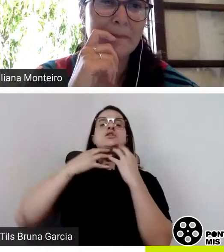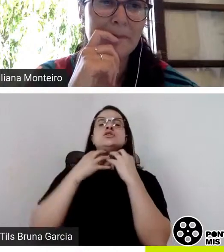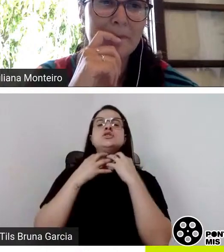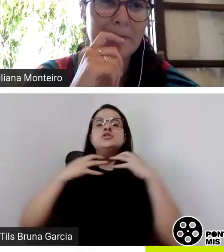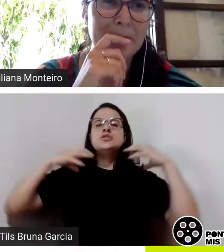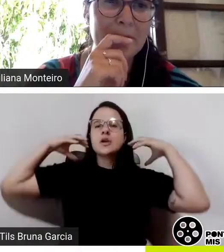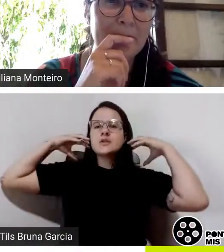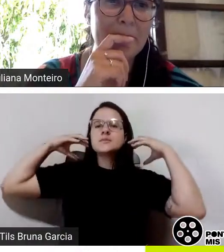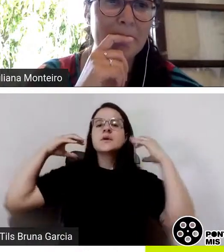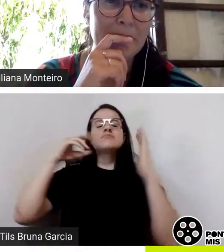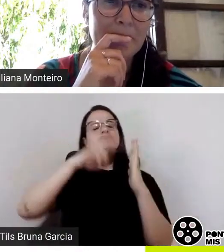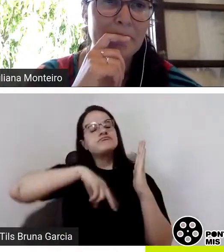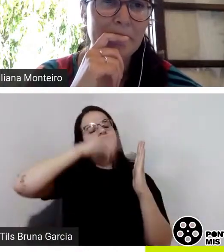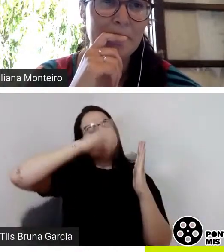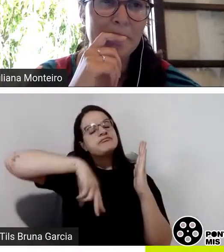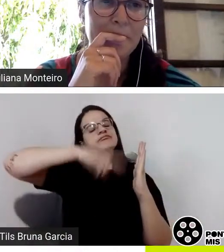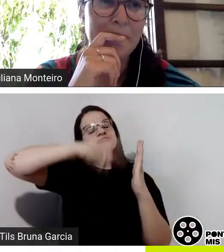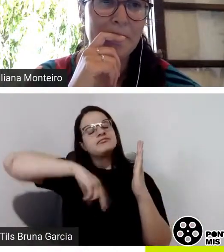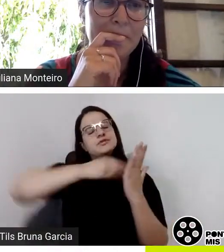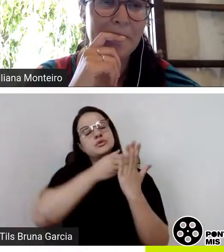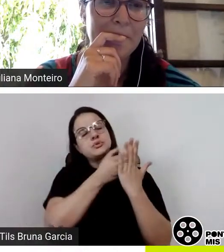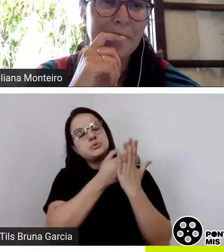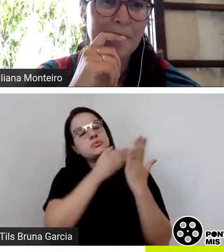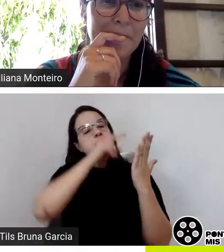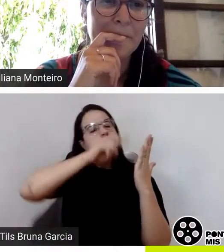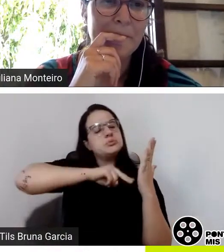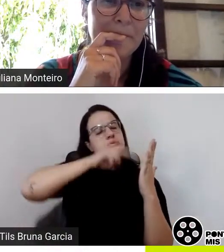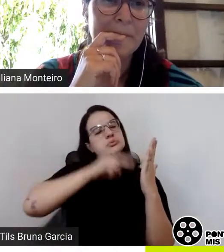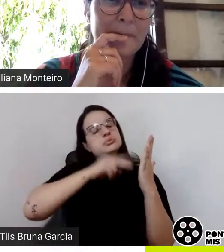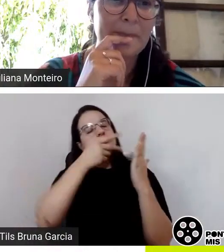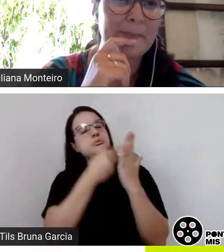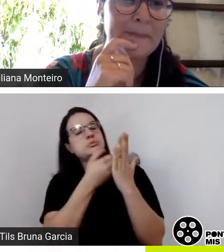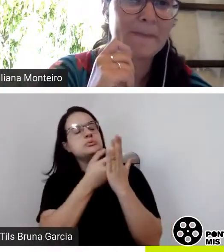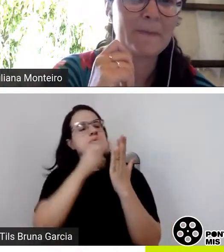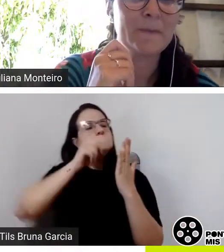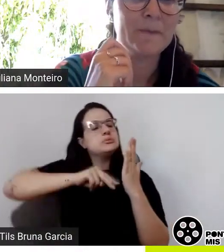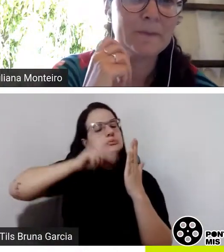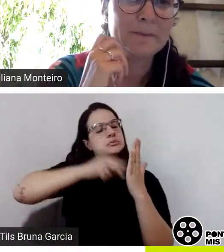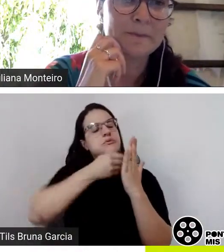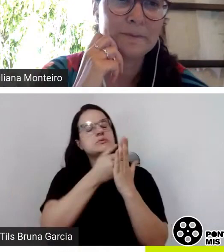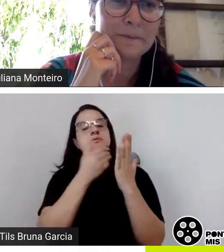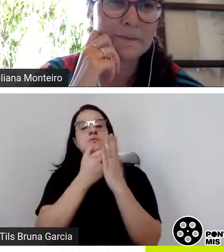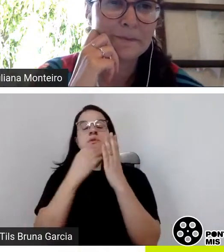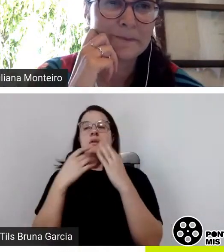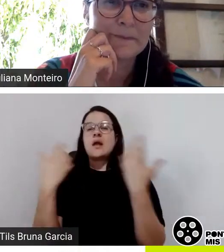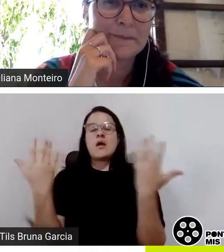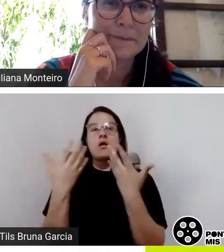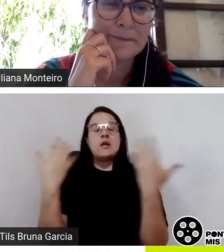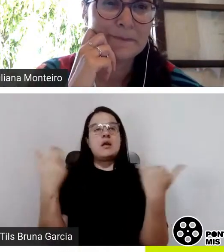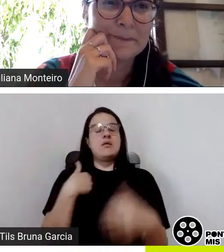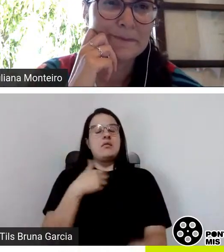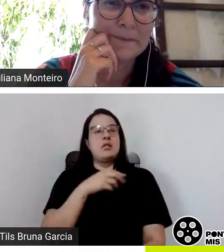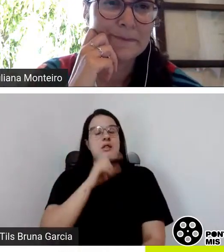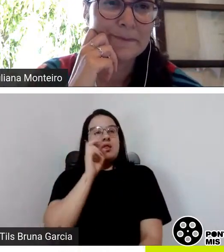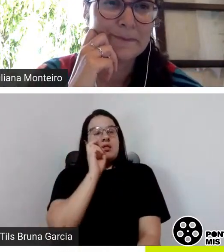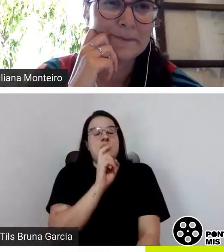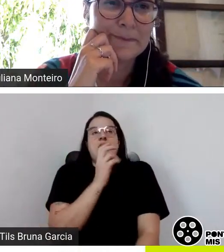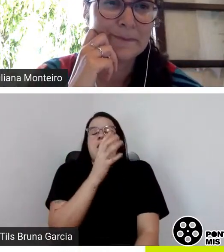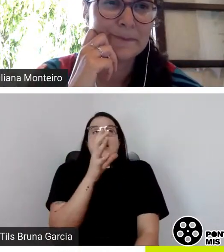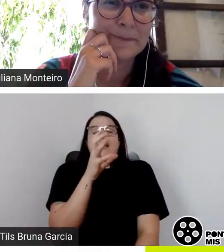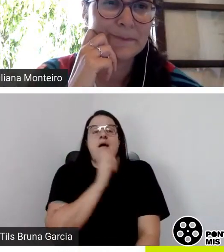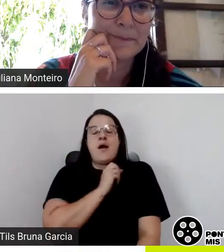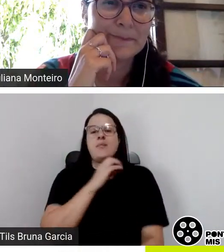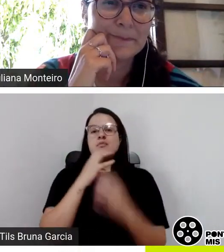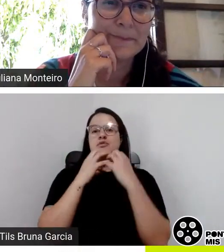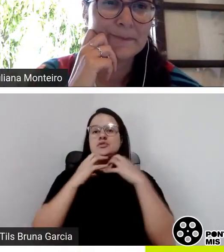estudando muito. Eu conhecia pouco até então, e de lá para cá passei a ser um fã meio maníaco. Assim. Em 2006,